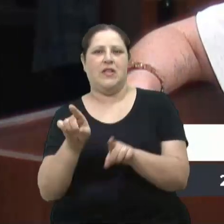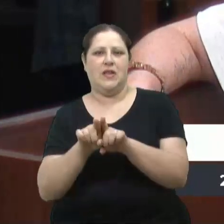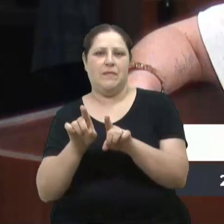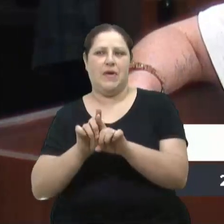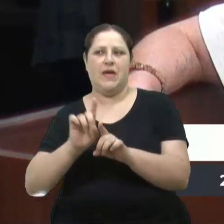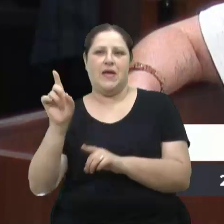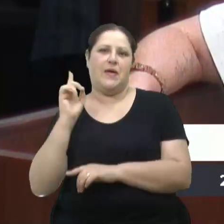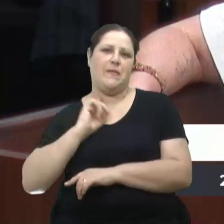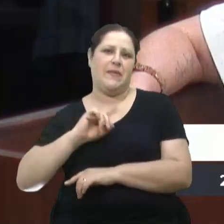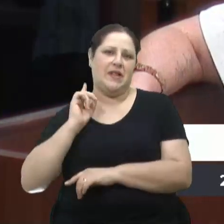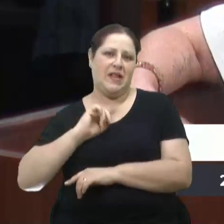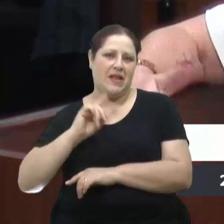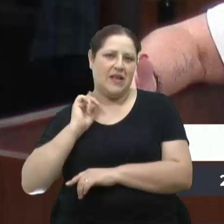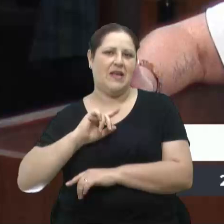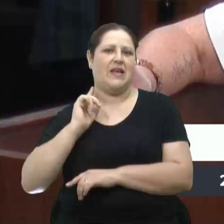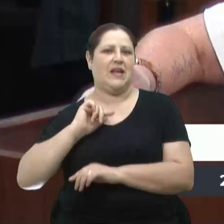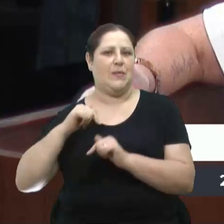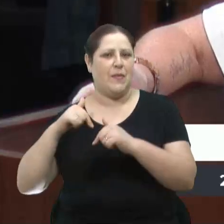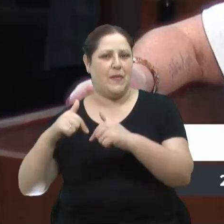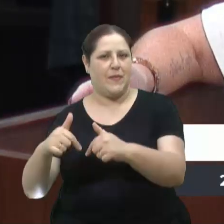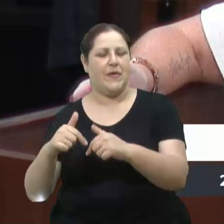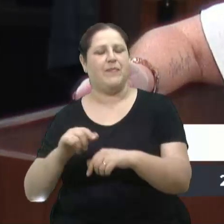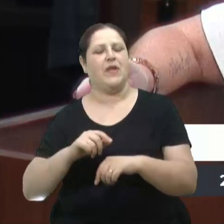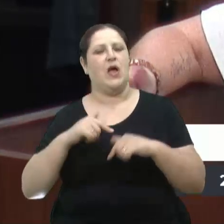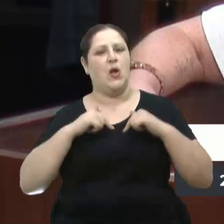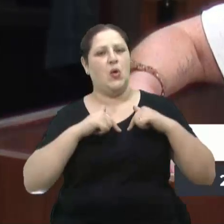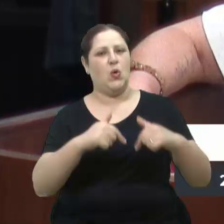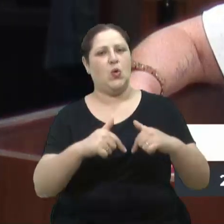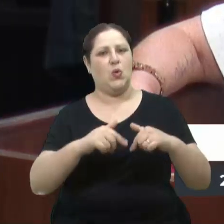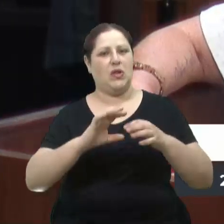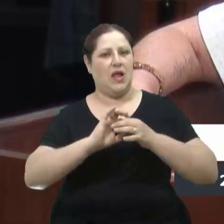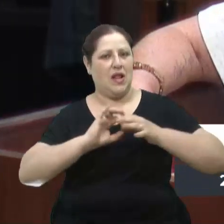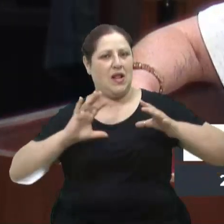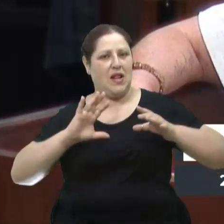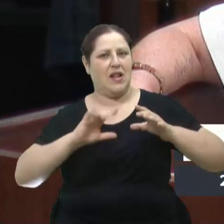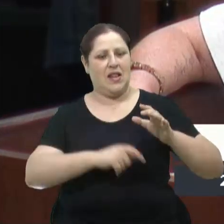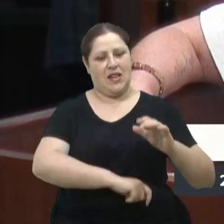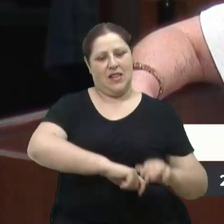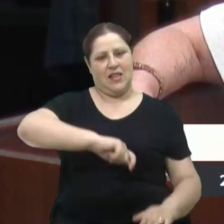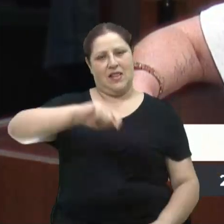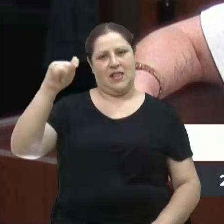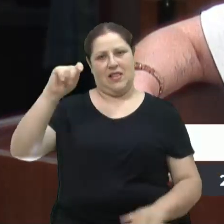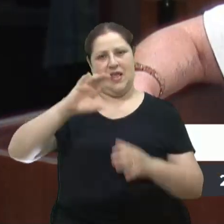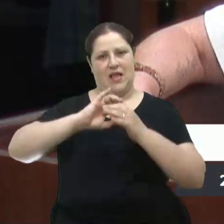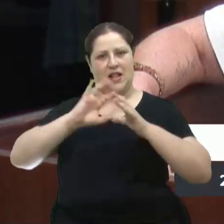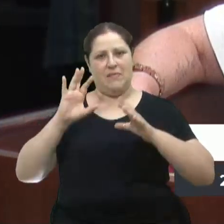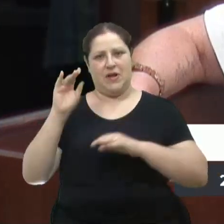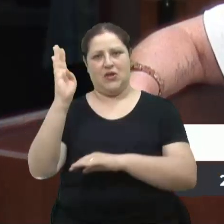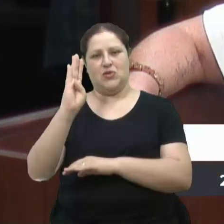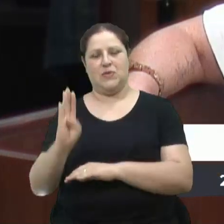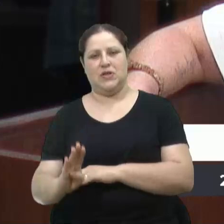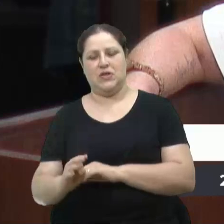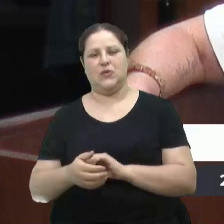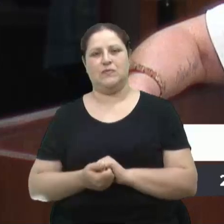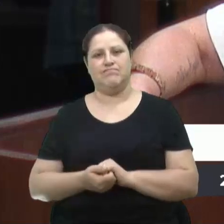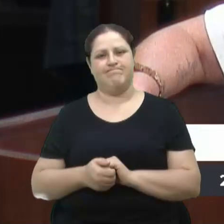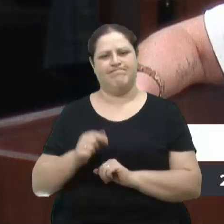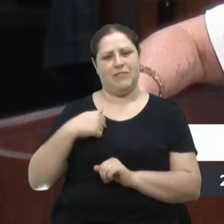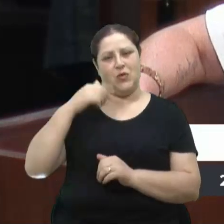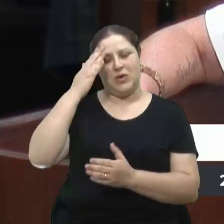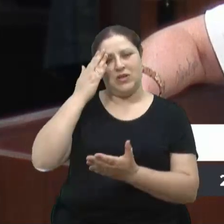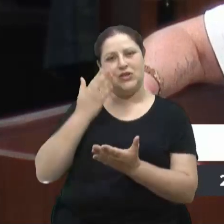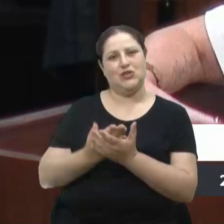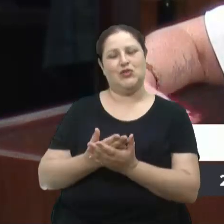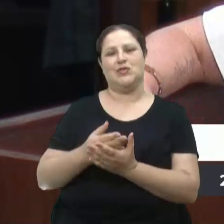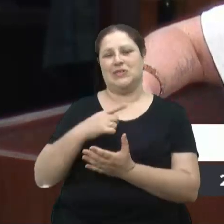mineira, na luta pela independência do Brasil, certamente nós teremos dificuldade em